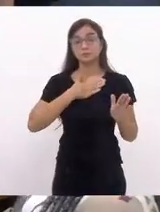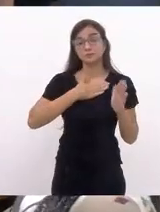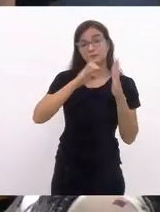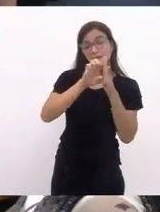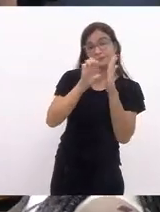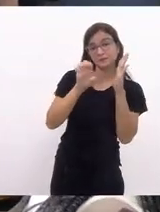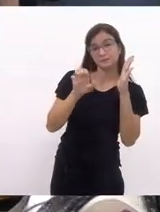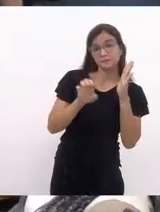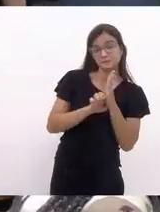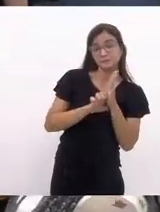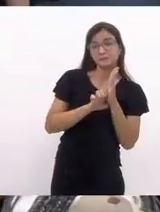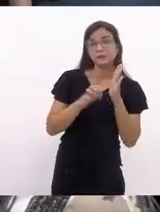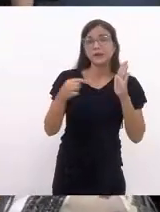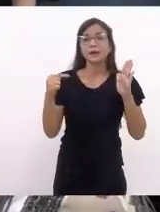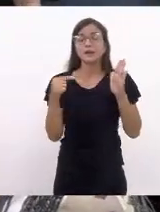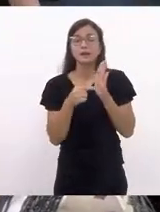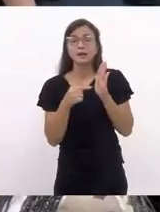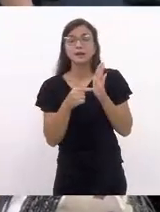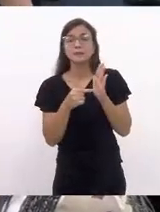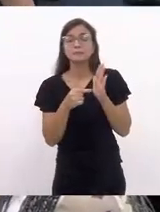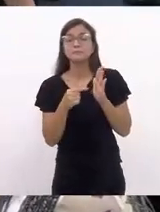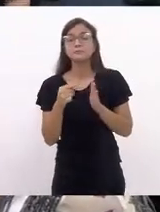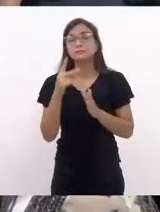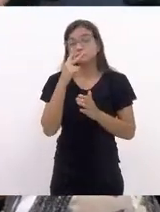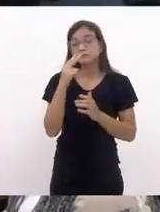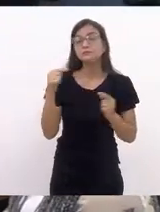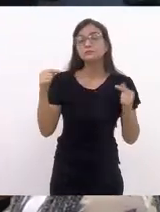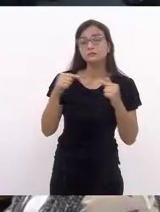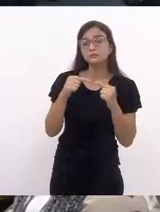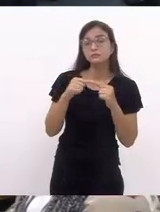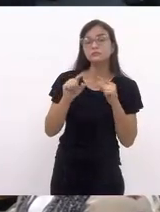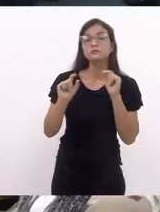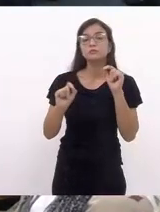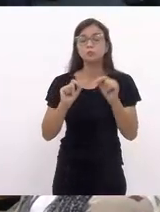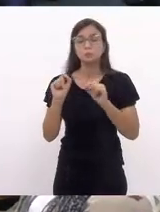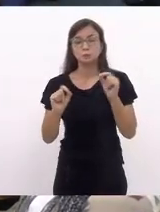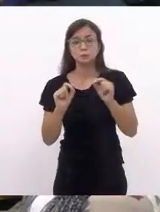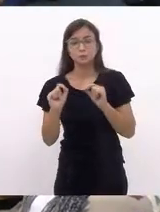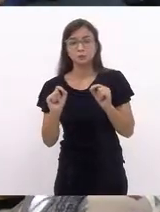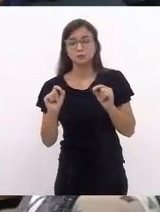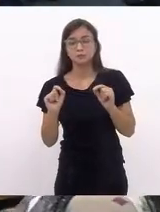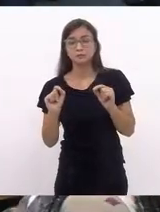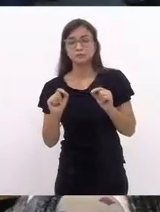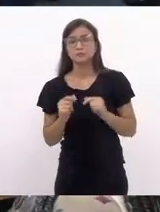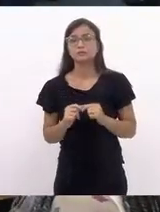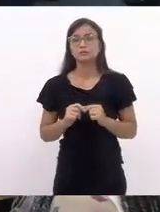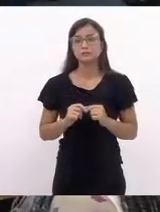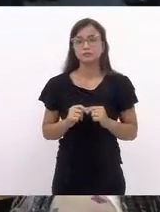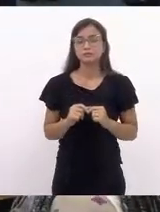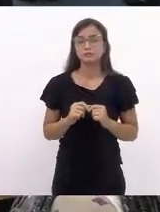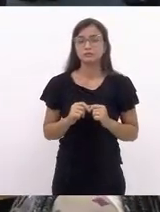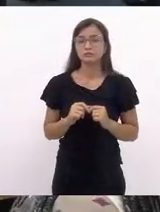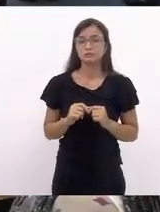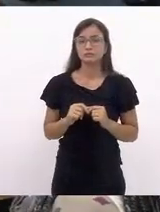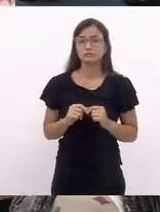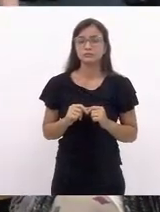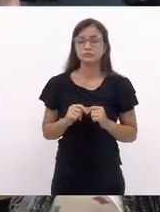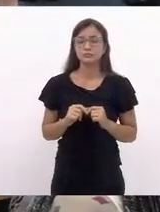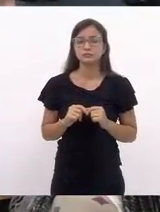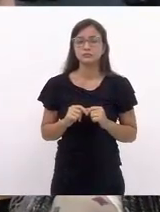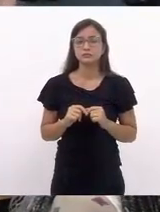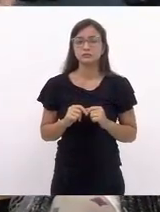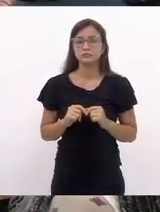ela versaria é sobre quais seriam